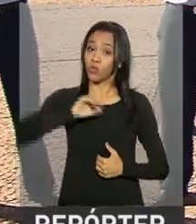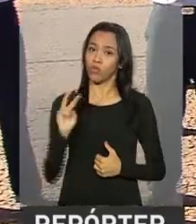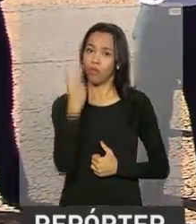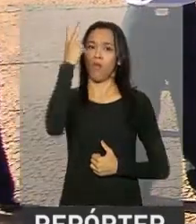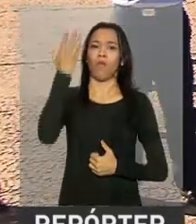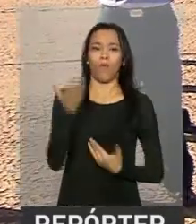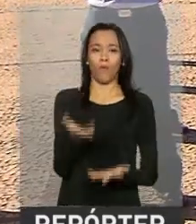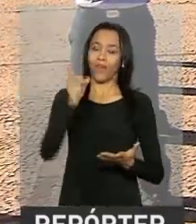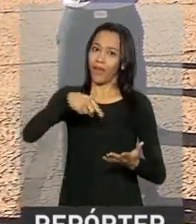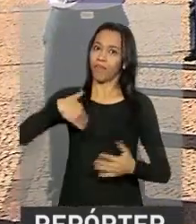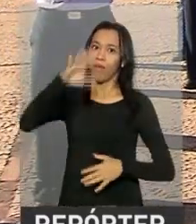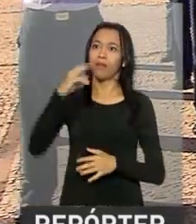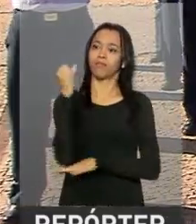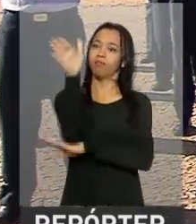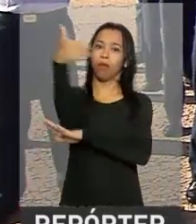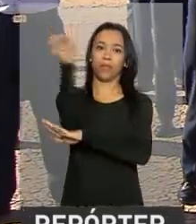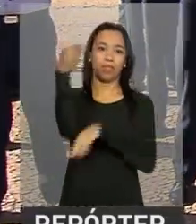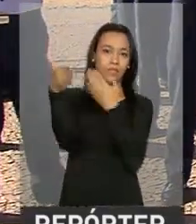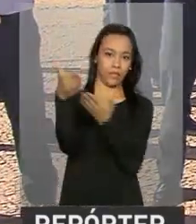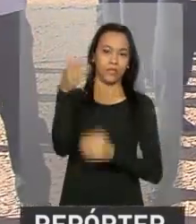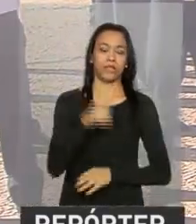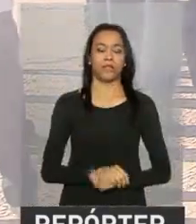símbolo maior nosso, que é a bandeira nacional.